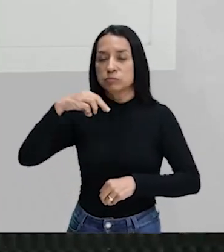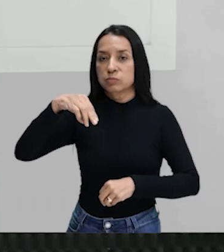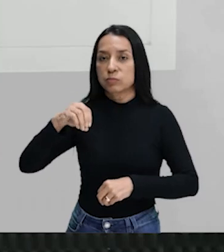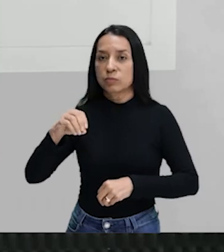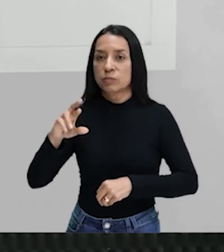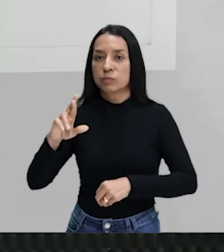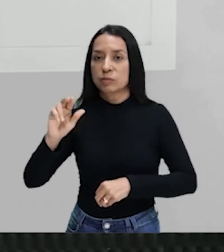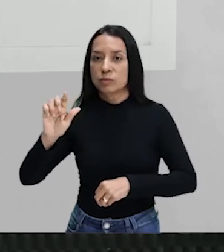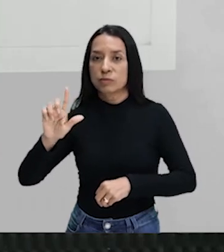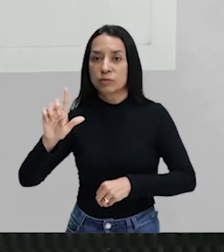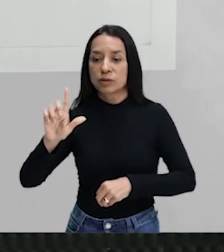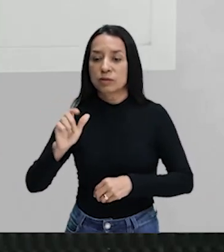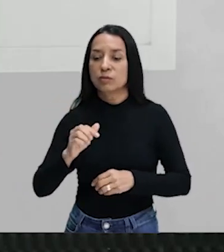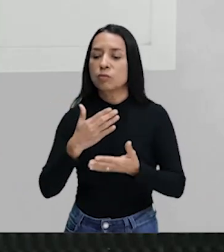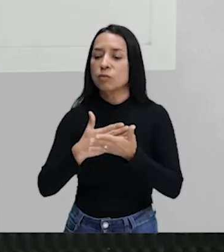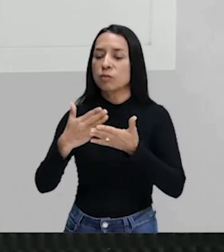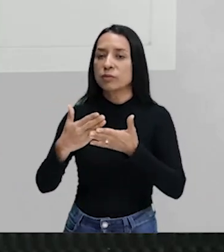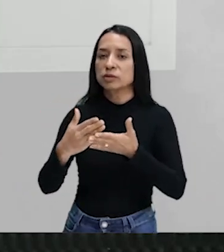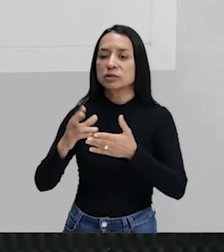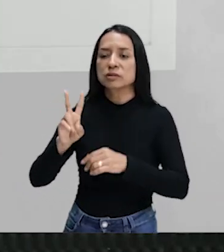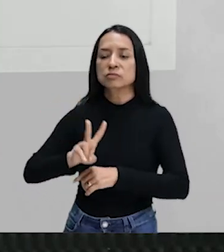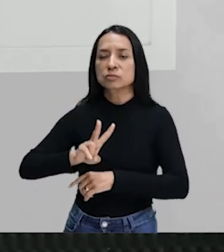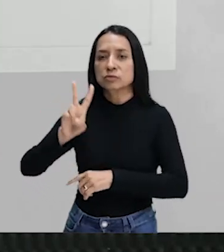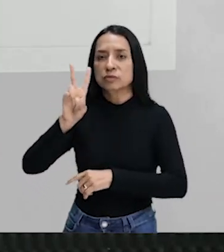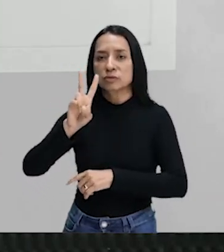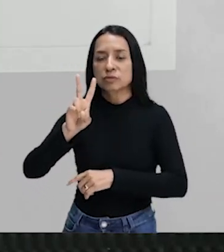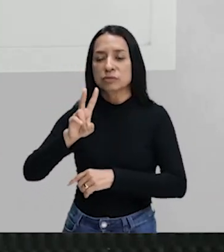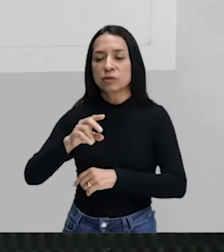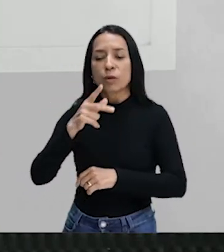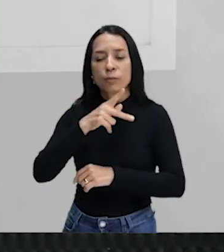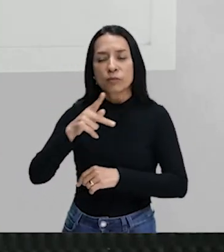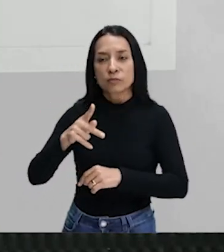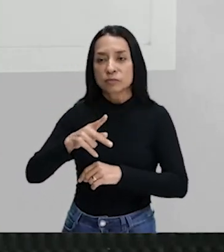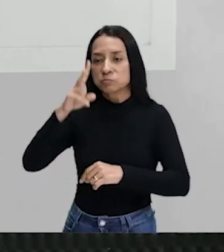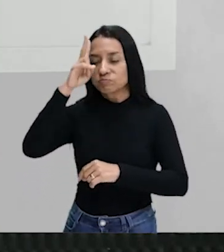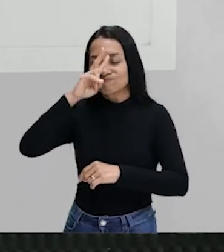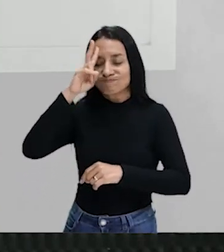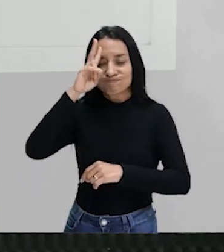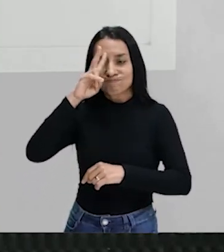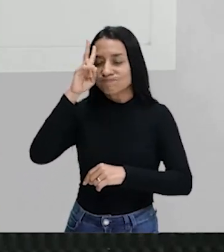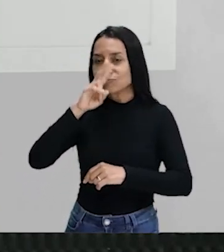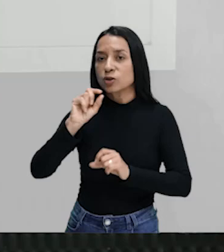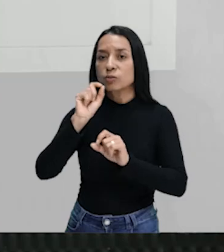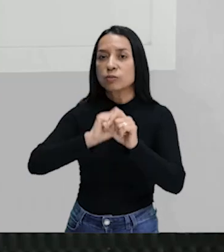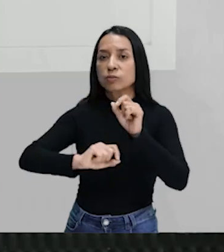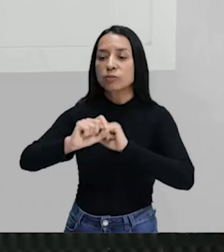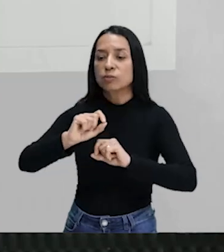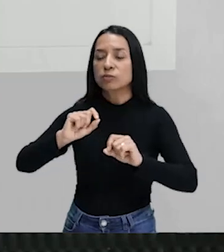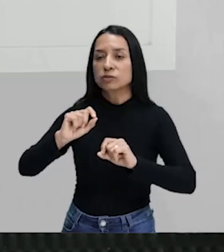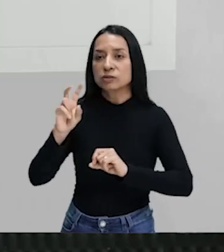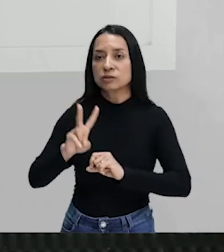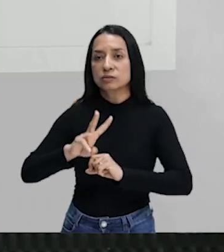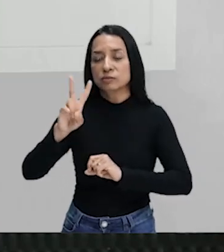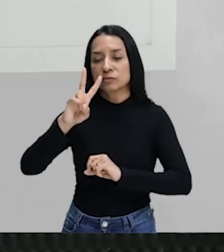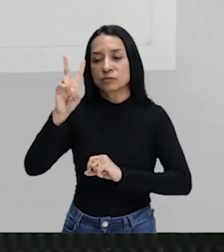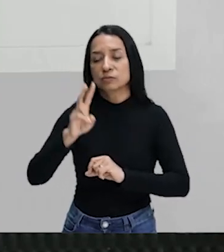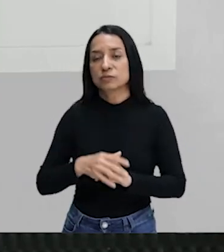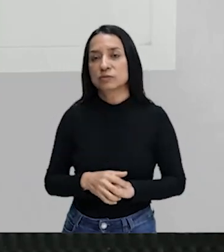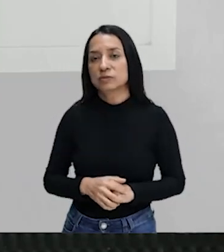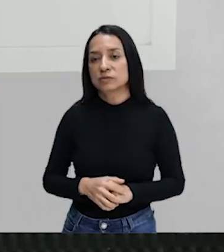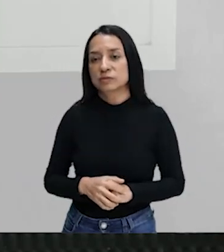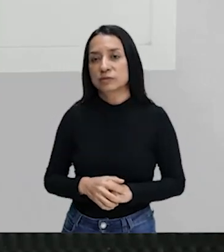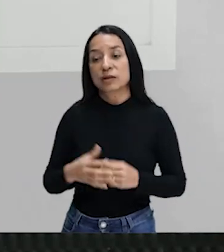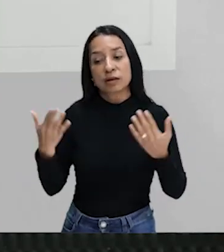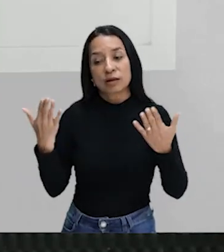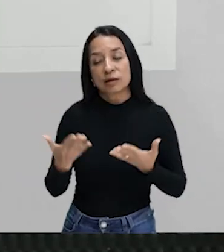virtudes. Você, professor, eu não lembro o que são virtudes. E agora? Agora você vai contar comigo, obviamente. Você